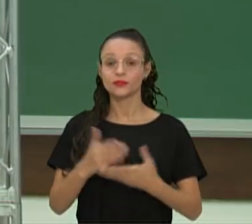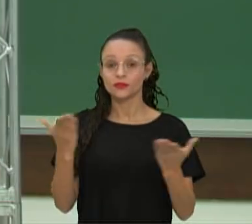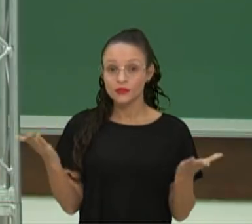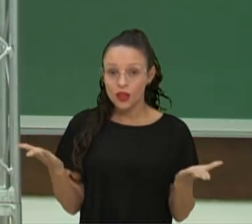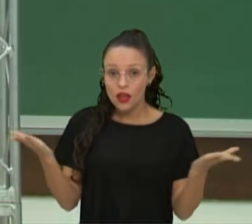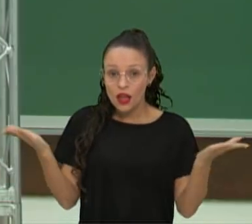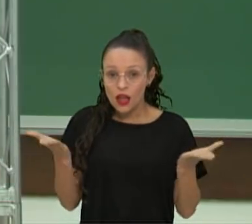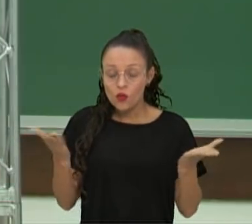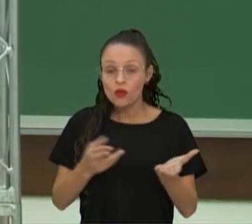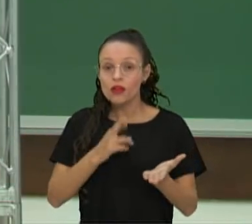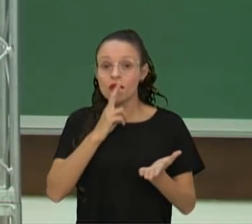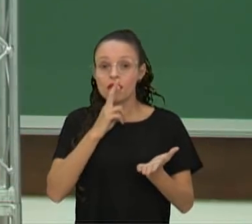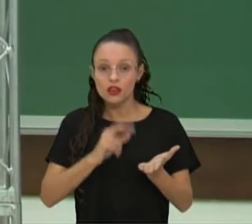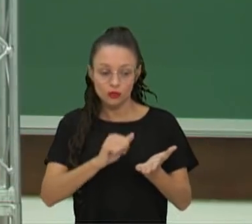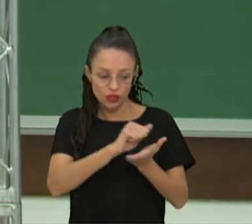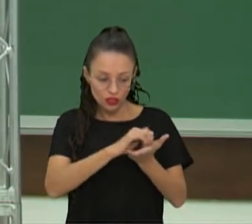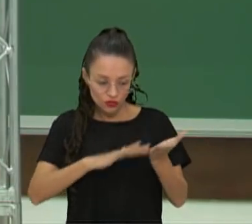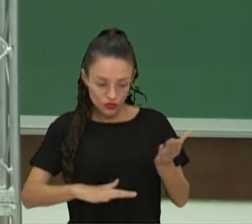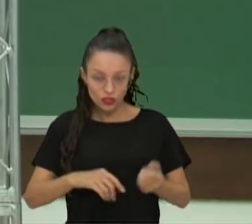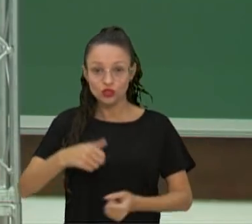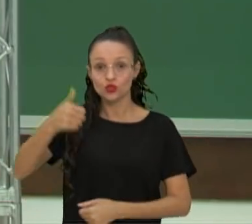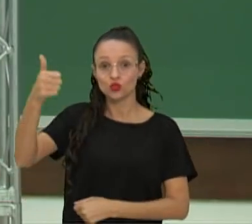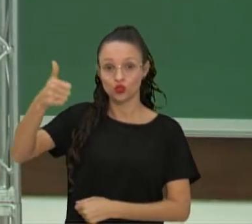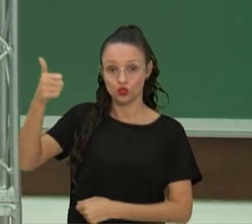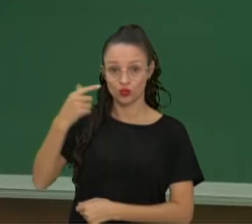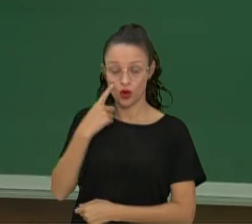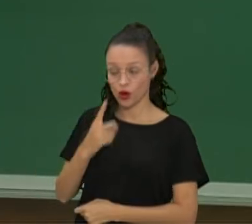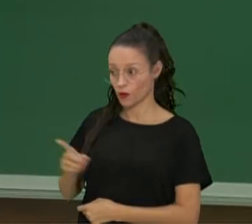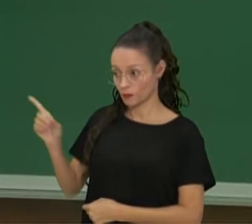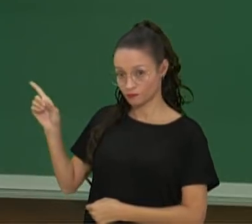Então agora nós vamos resolver o exercício 1. Vamos lá.